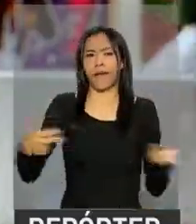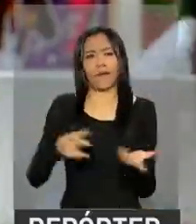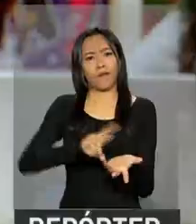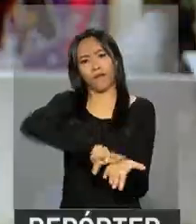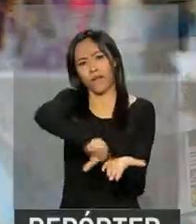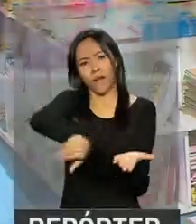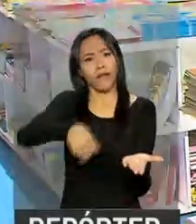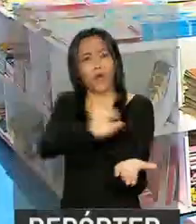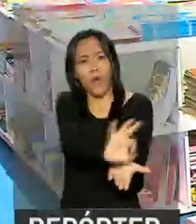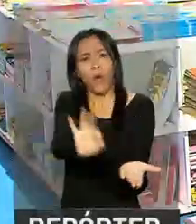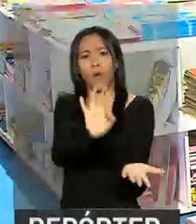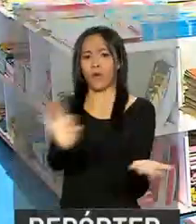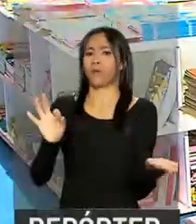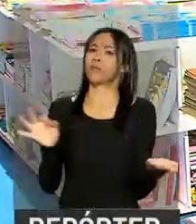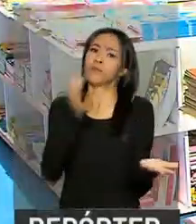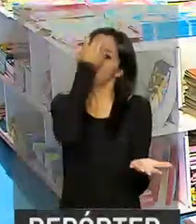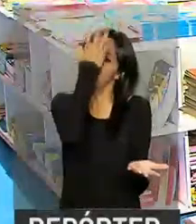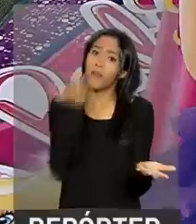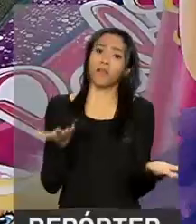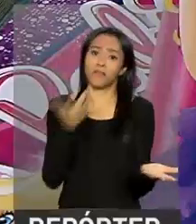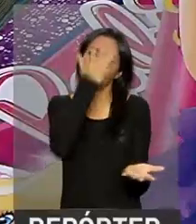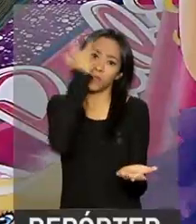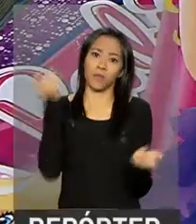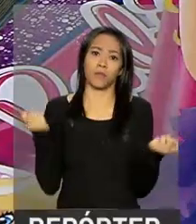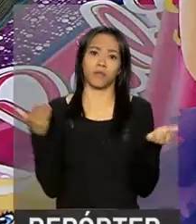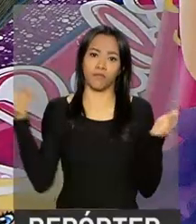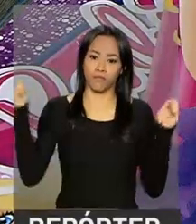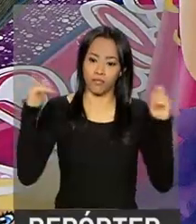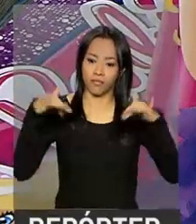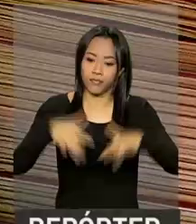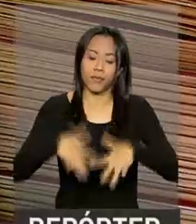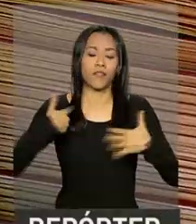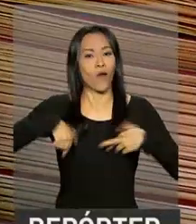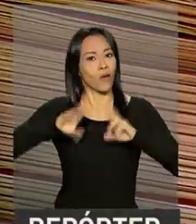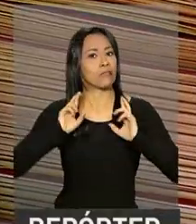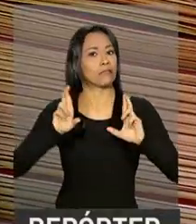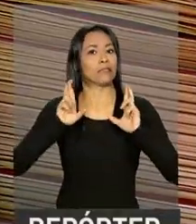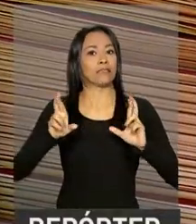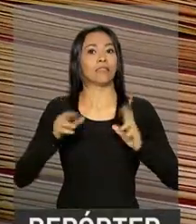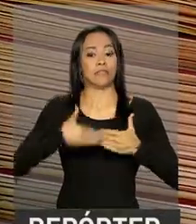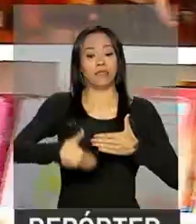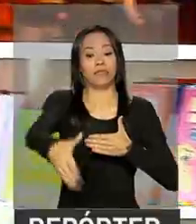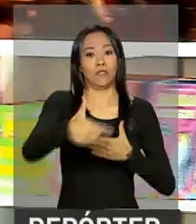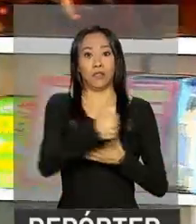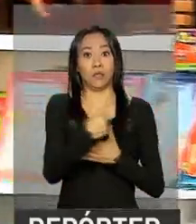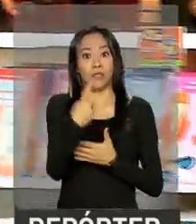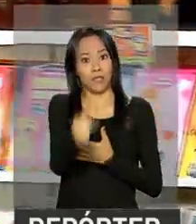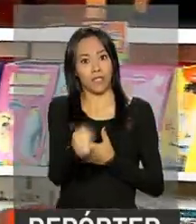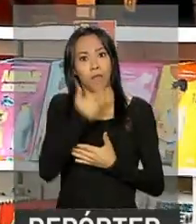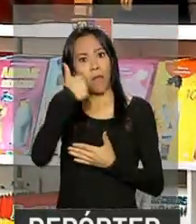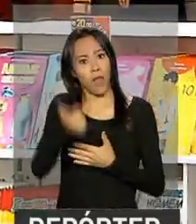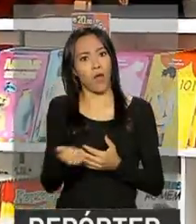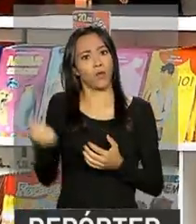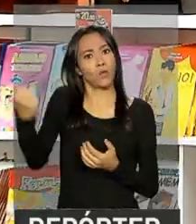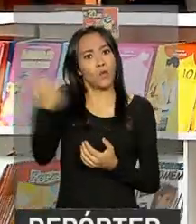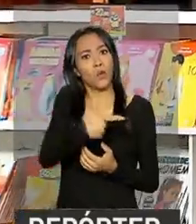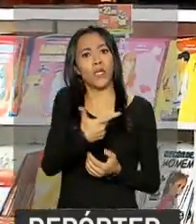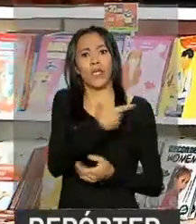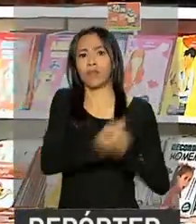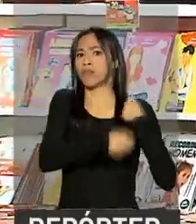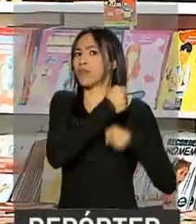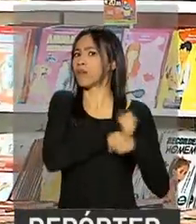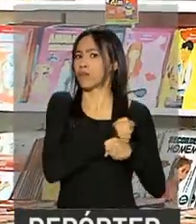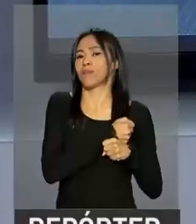é tudo muito bacana e fácil né acessível Então essa é a nossa expectativa que 2017 seja melhor do que 2016 que foi